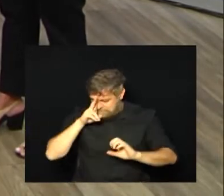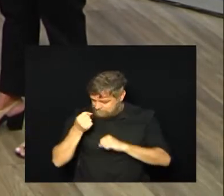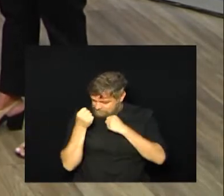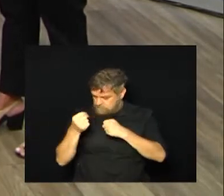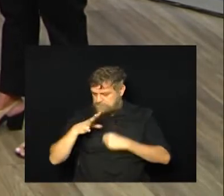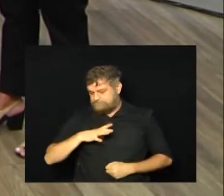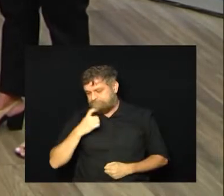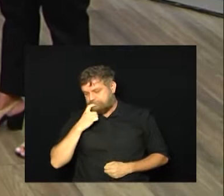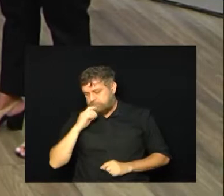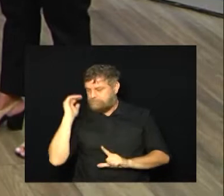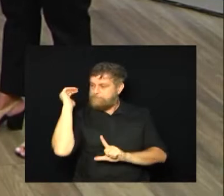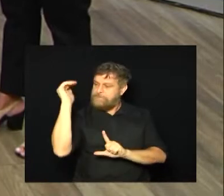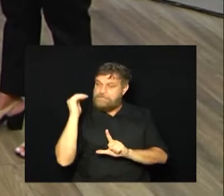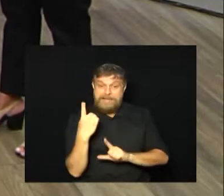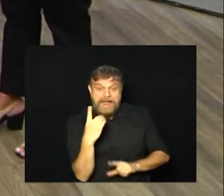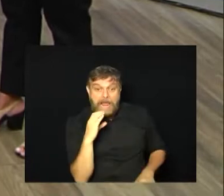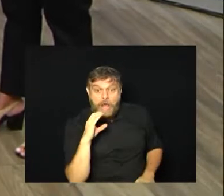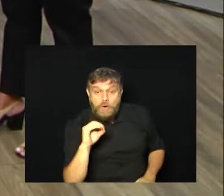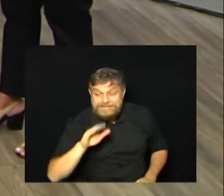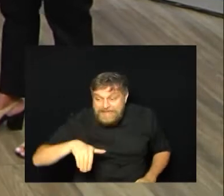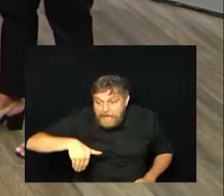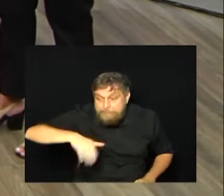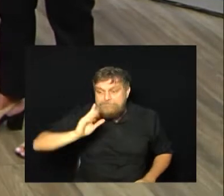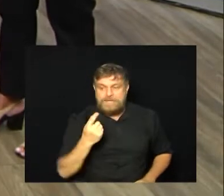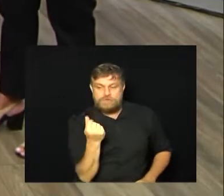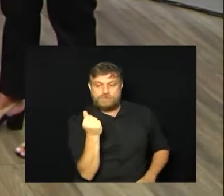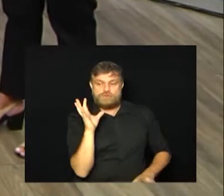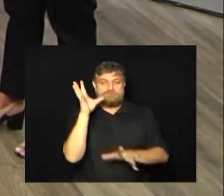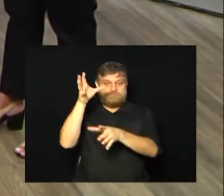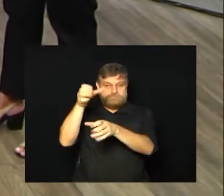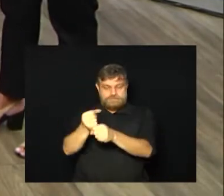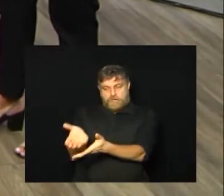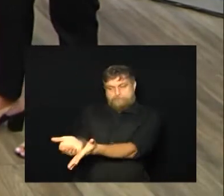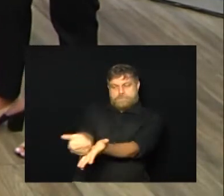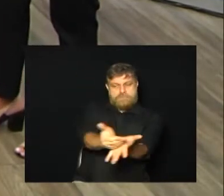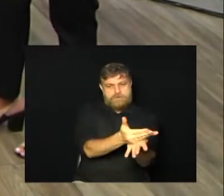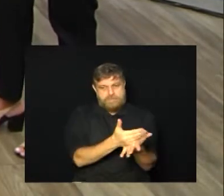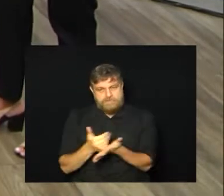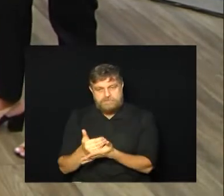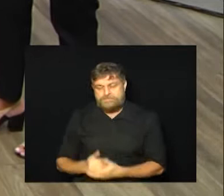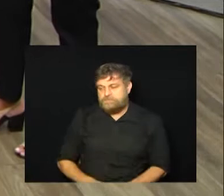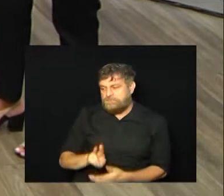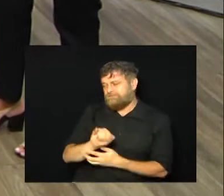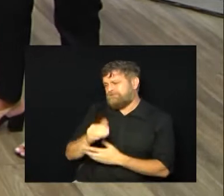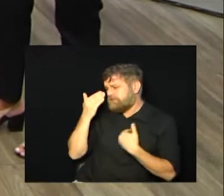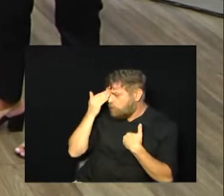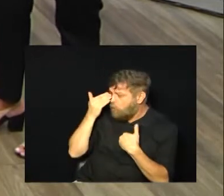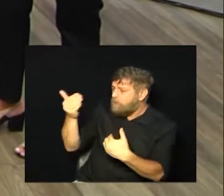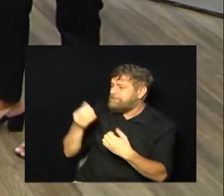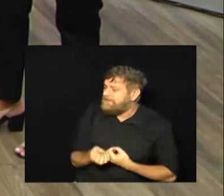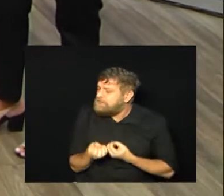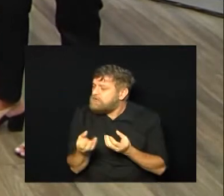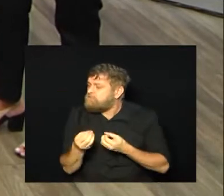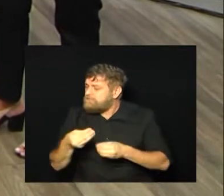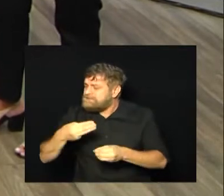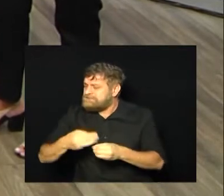Campinas, né? Entre os 10 municípios aí com o maior valor arrecadado. Viviane Novaes, muito obrigado pelas notícias da